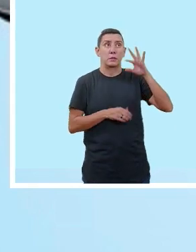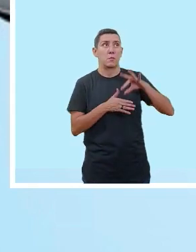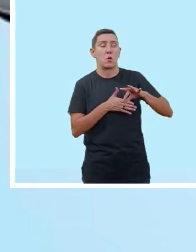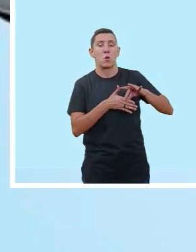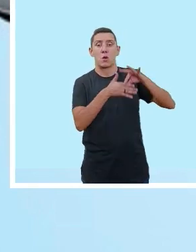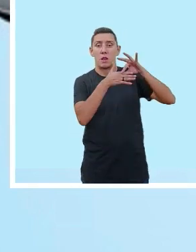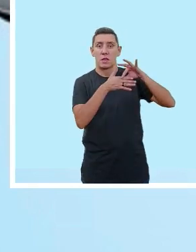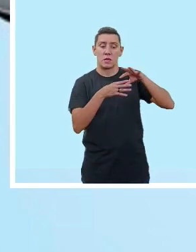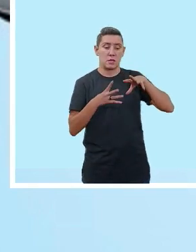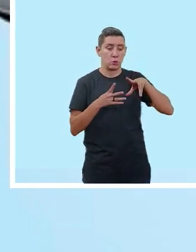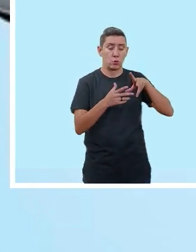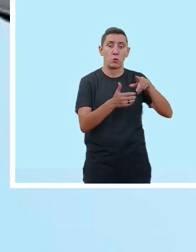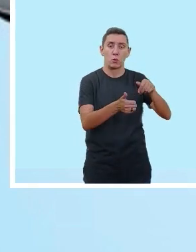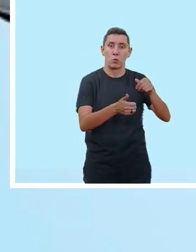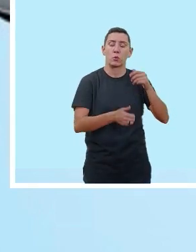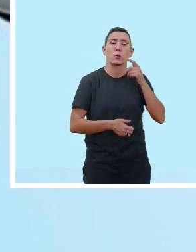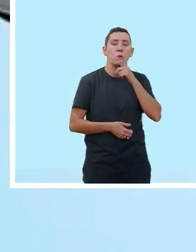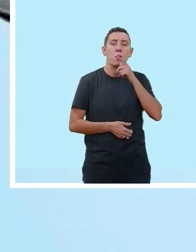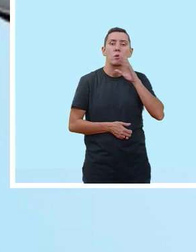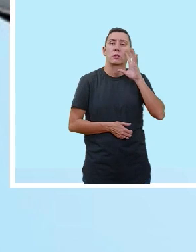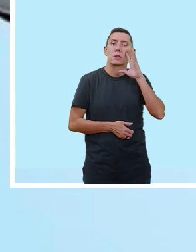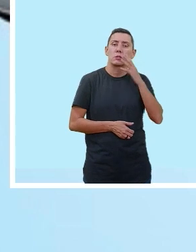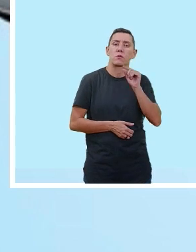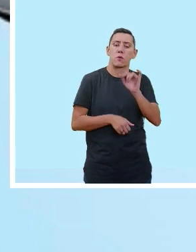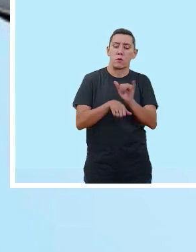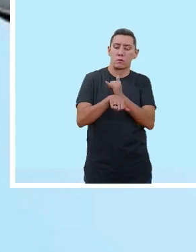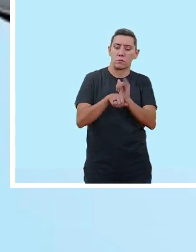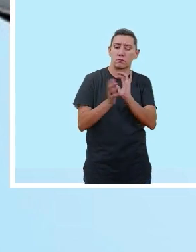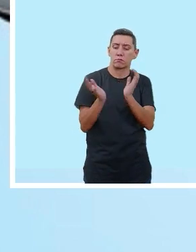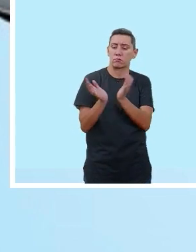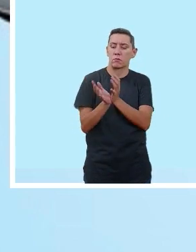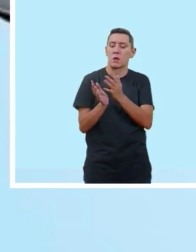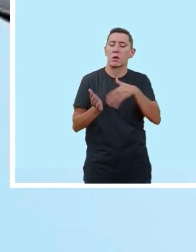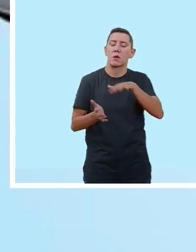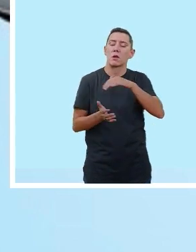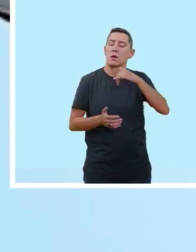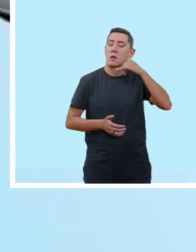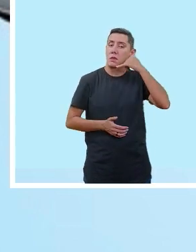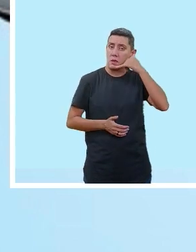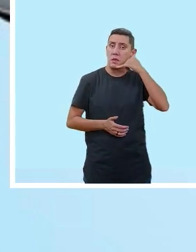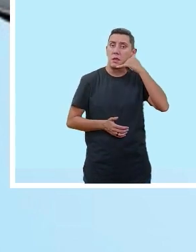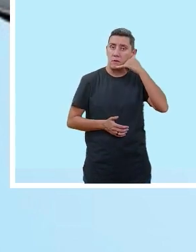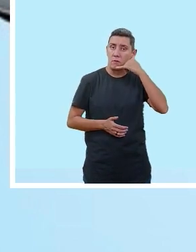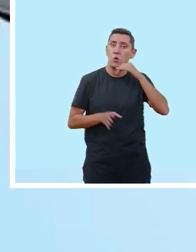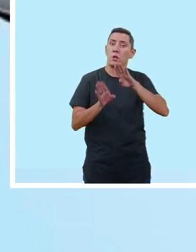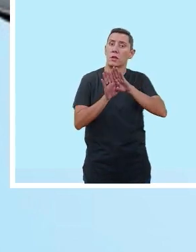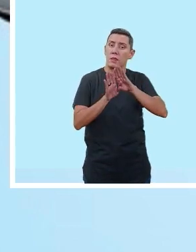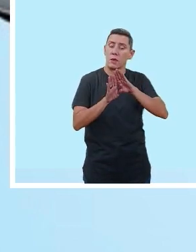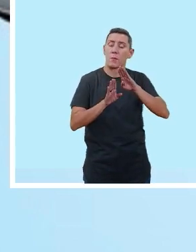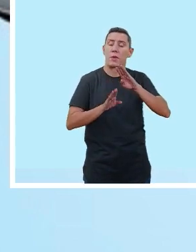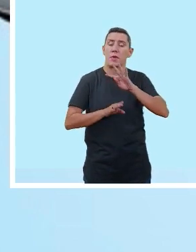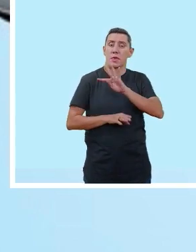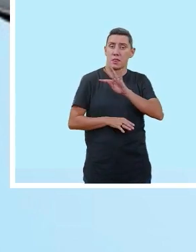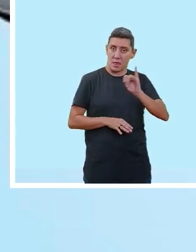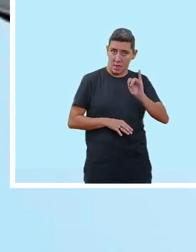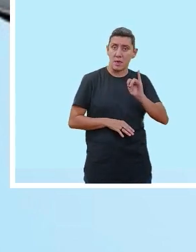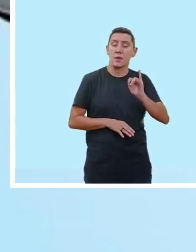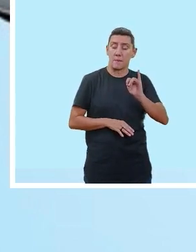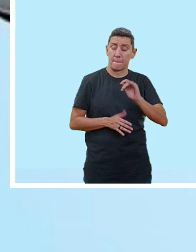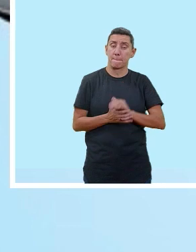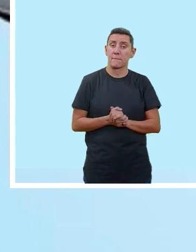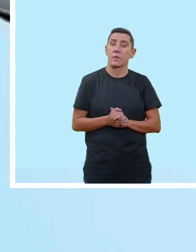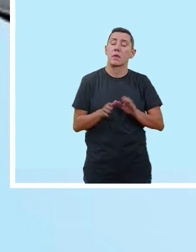fornecimento de soluções para infraestrutura de telecomunicações e tecnologia da informação,